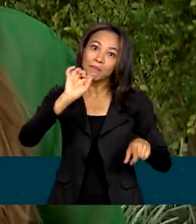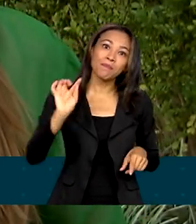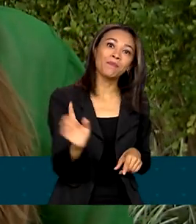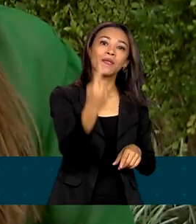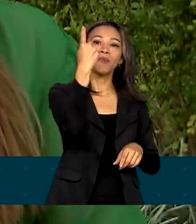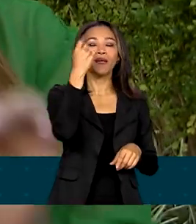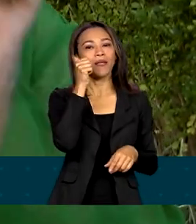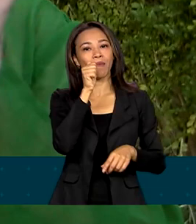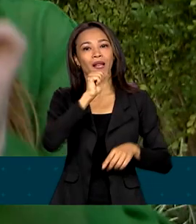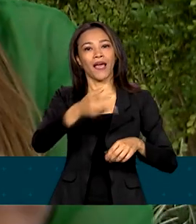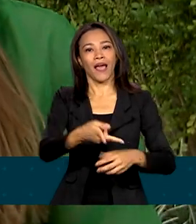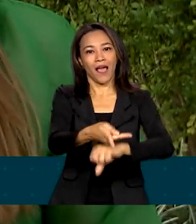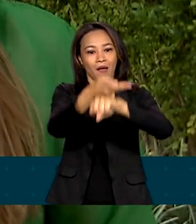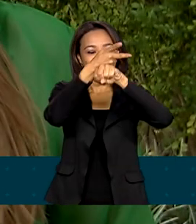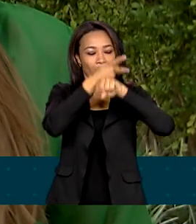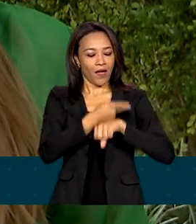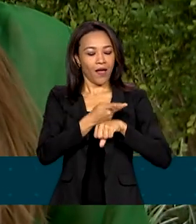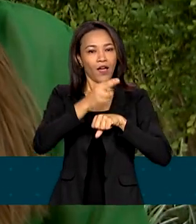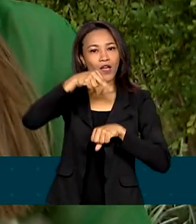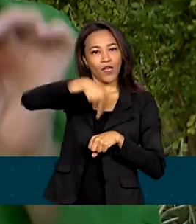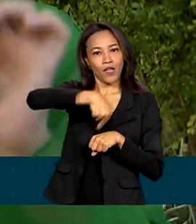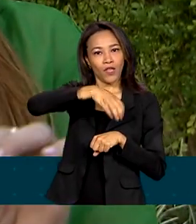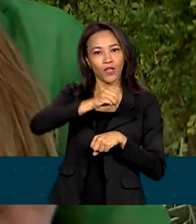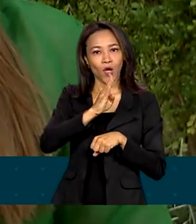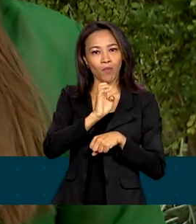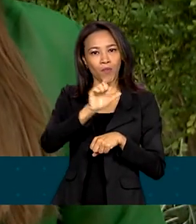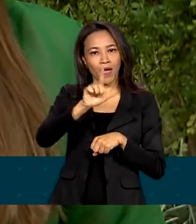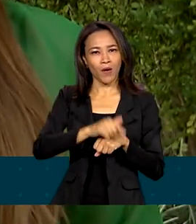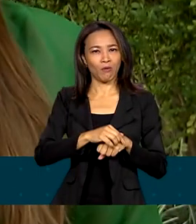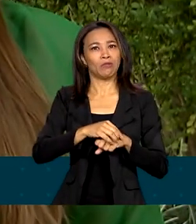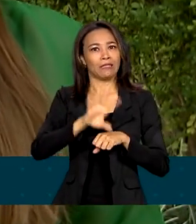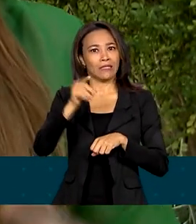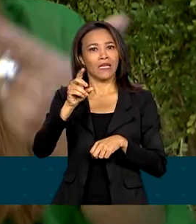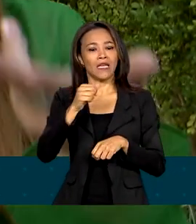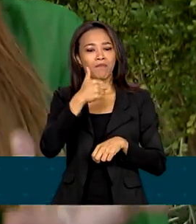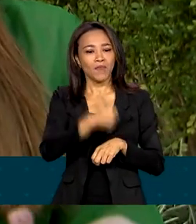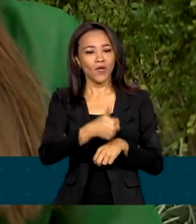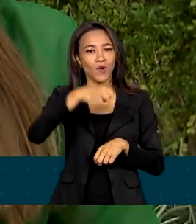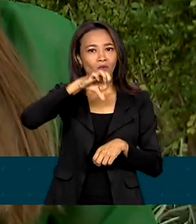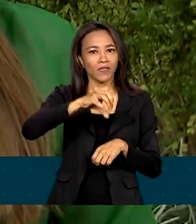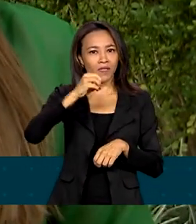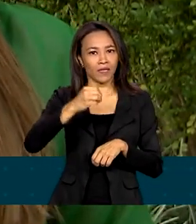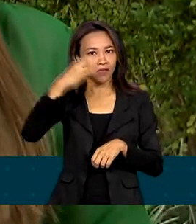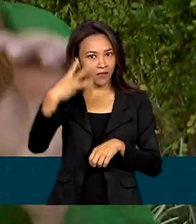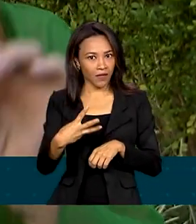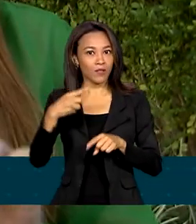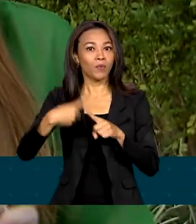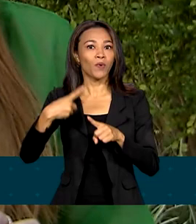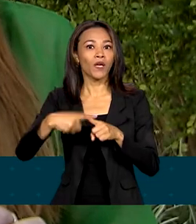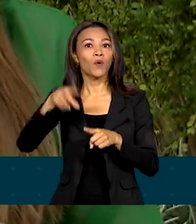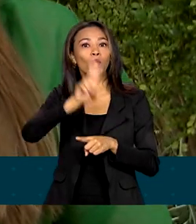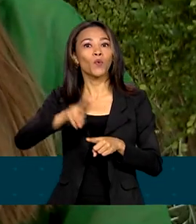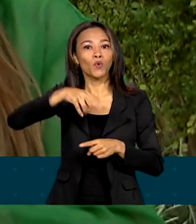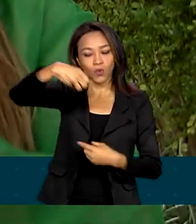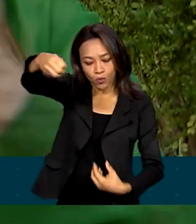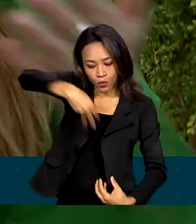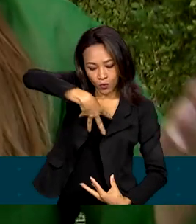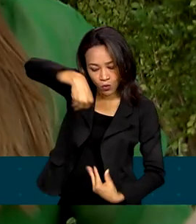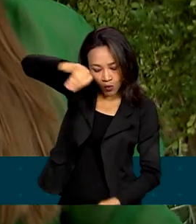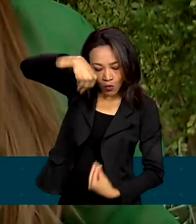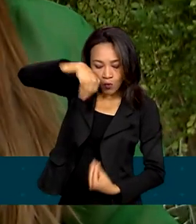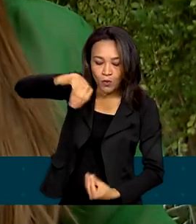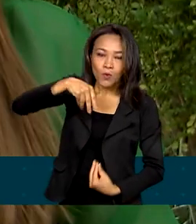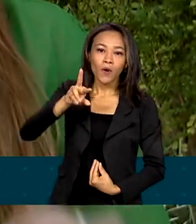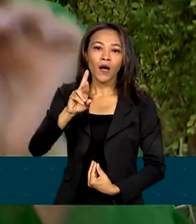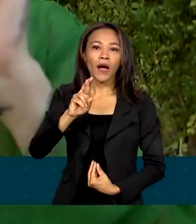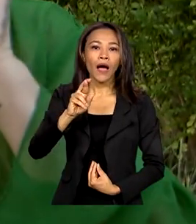mulher a ganhar o Nobel de Física em 1903, por viabilizar o uso do raio-x. Muita gente